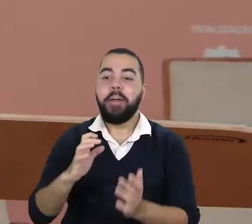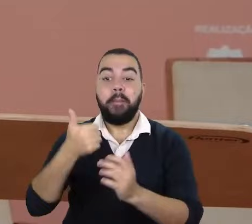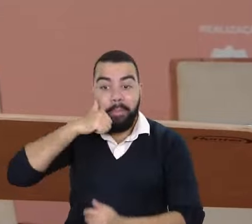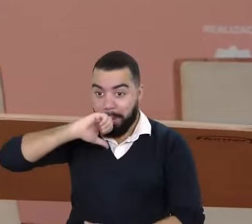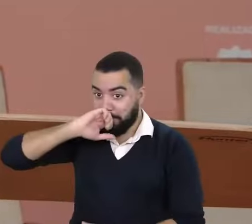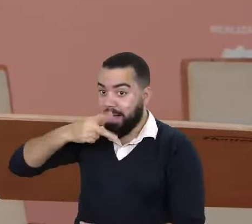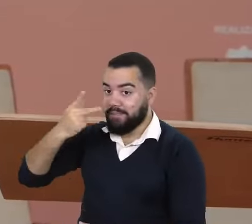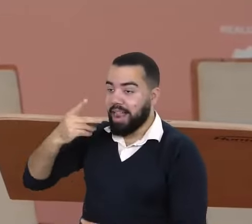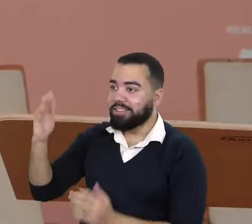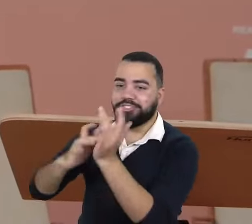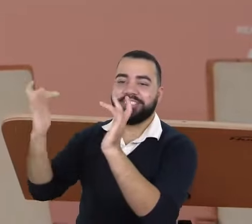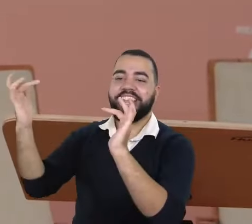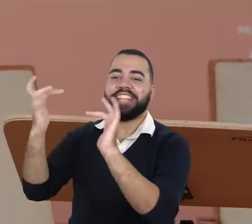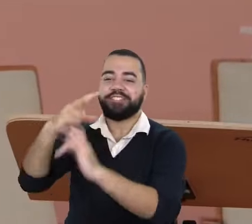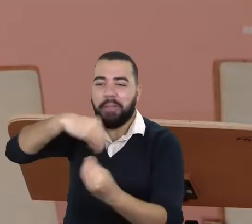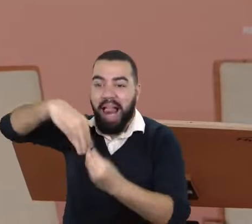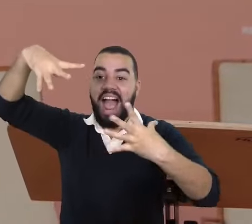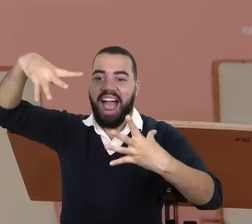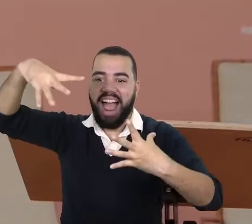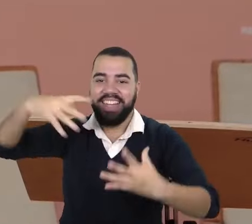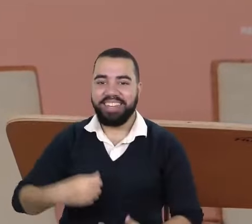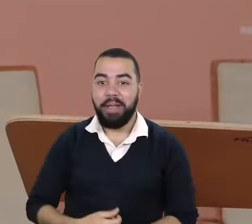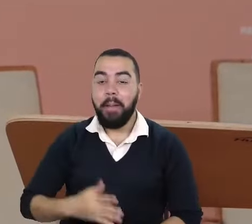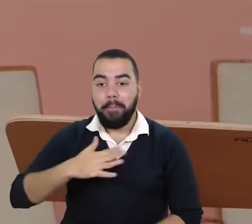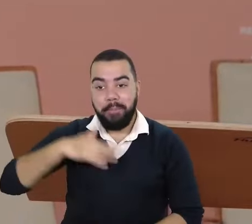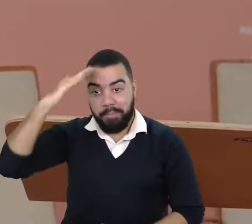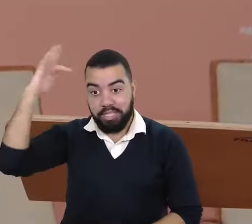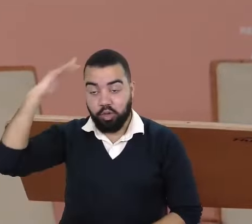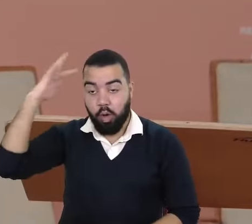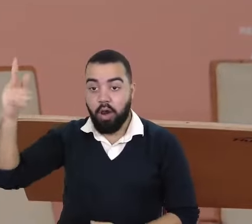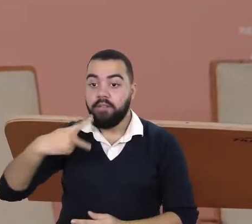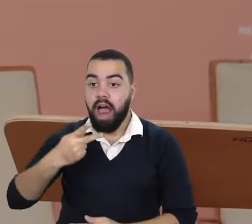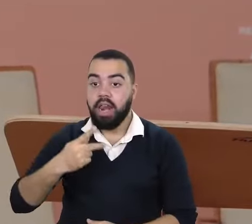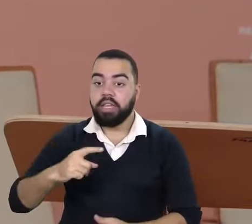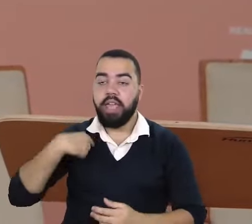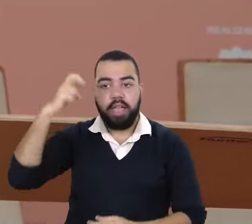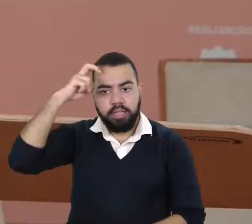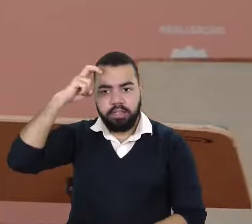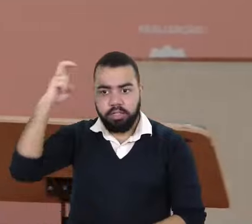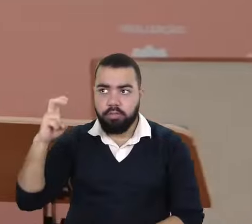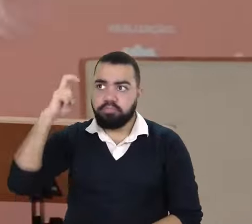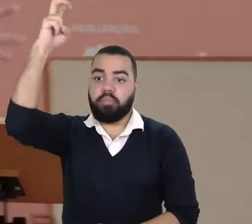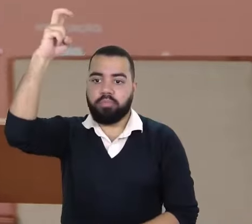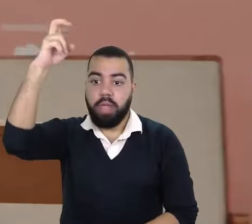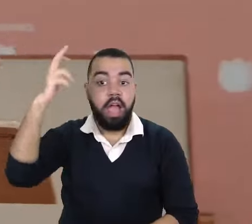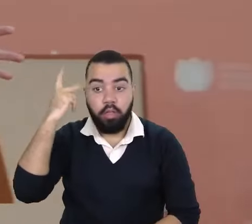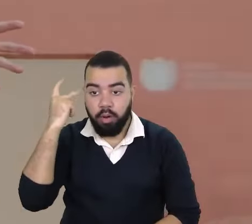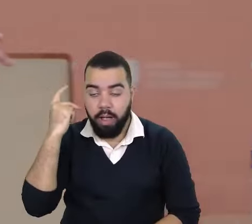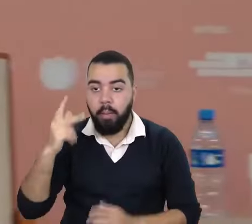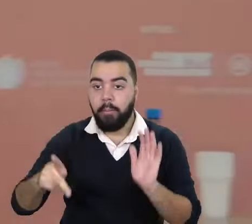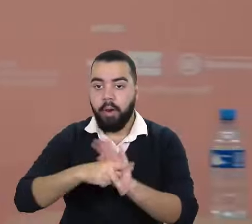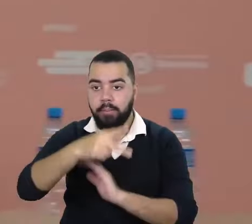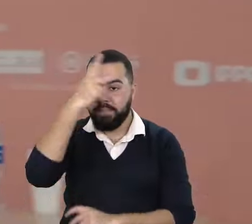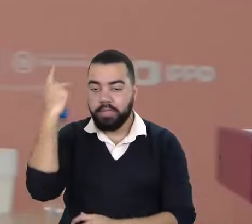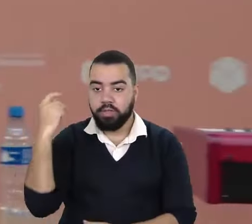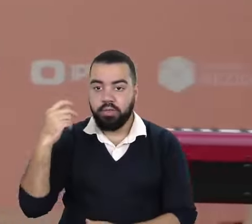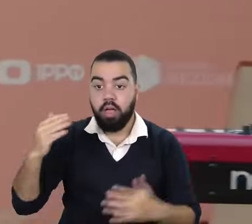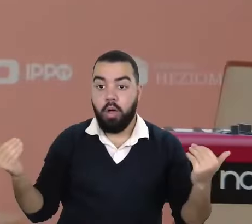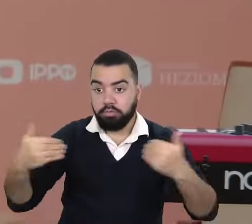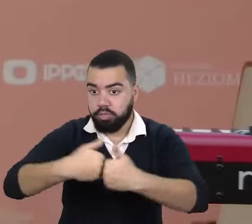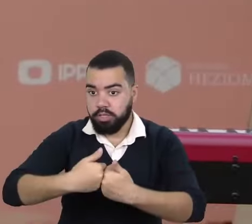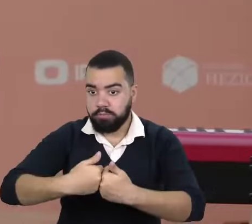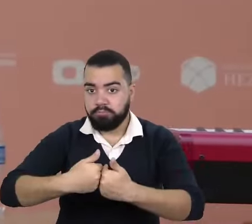Jesus, um milagre. A Cláudia fala. O meu psiquiatra fala que é um salto de desenvolvimento que é muito comum em pessoas autistas. Ela está